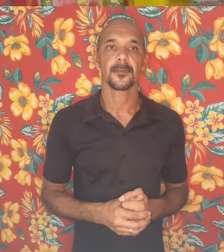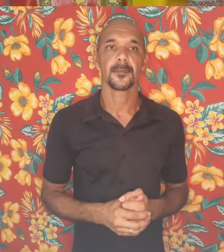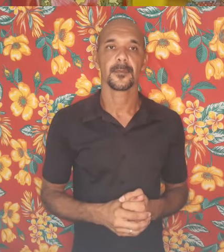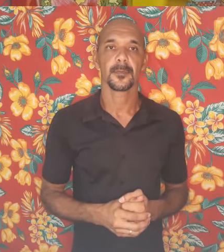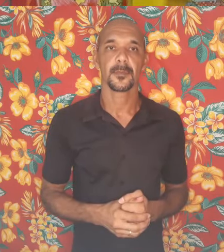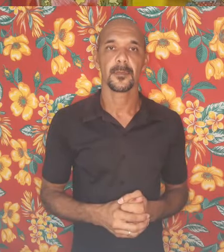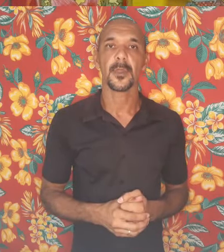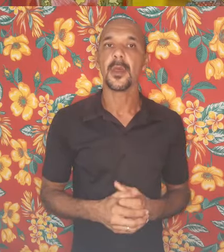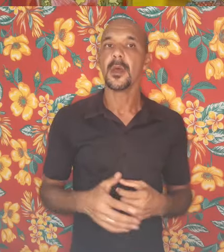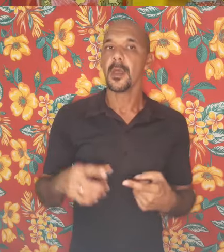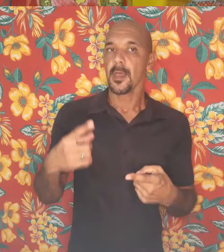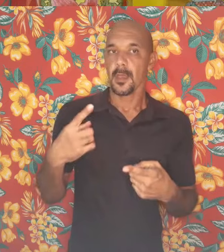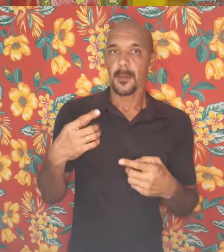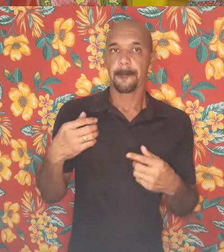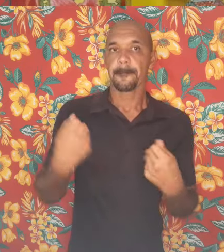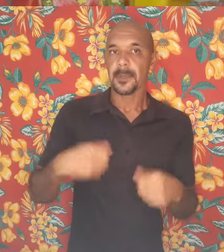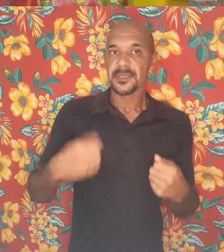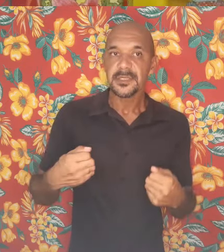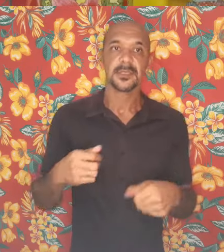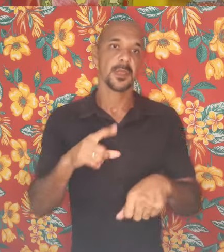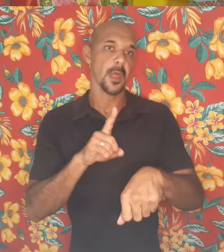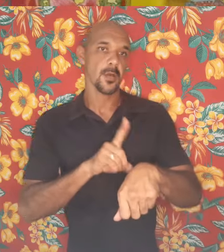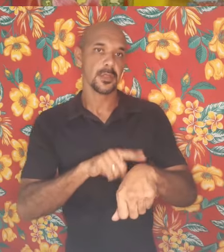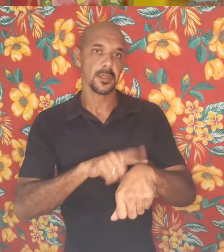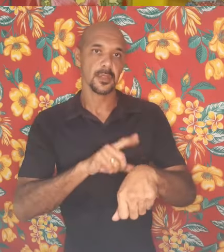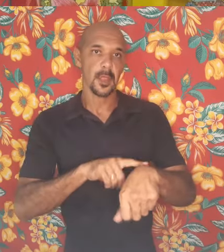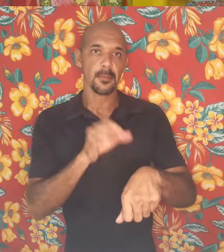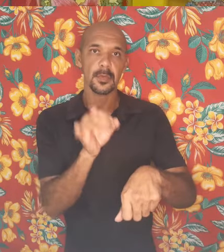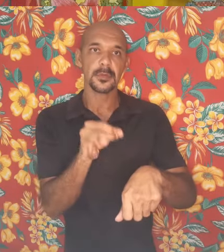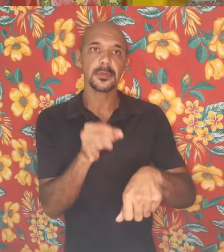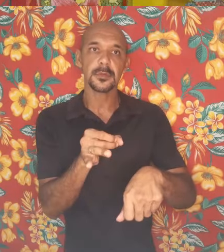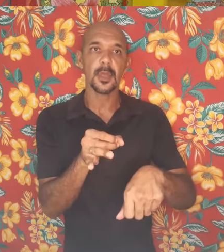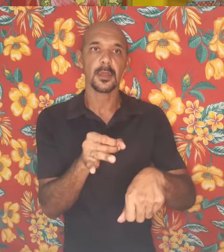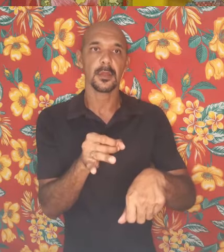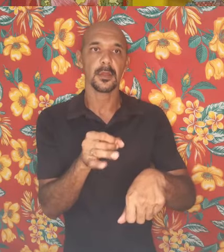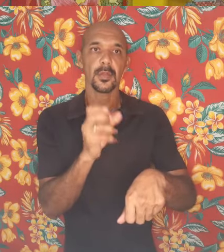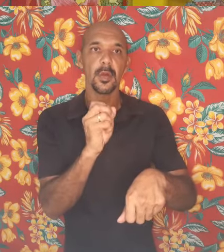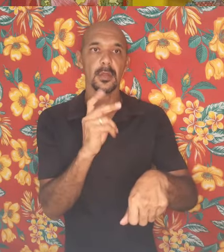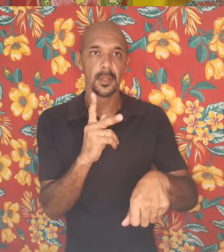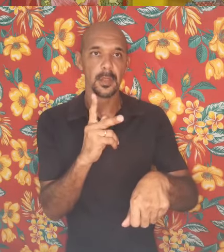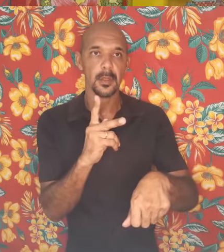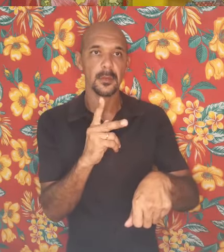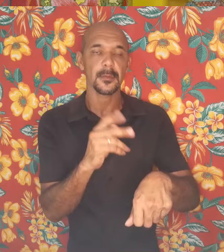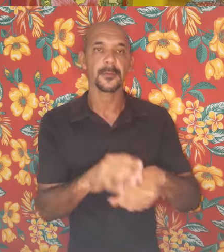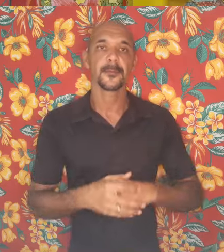tempinho certo. E eu já vou juntar as mãos também. Vou dar uma pressadinha aqui no